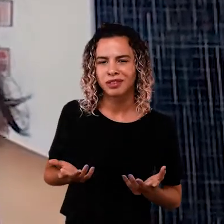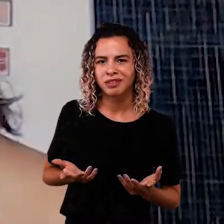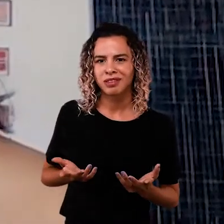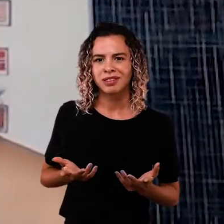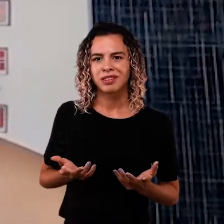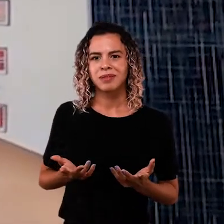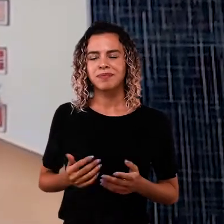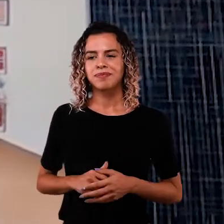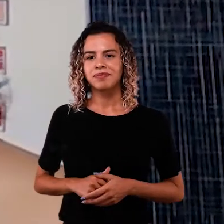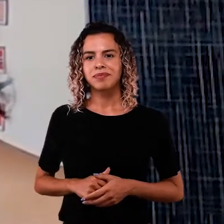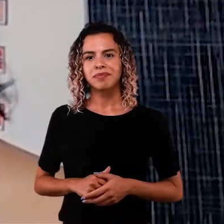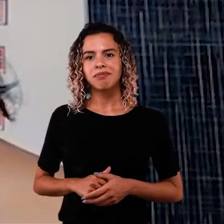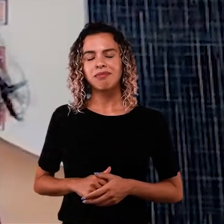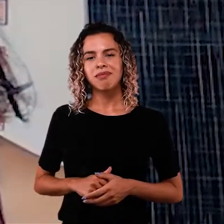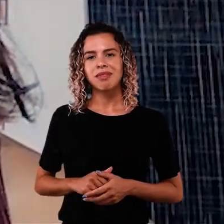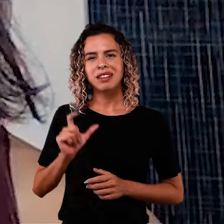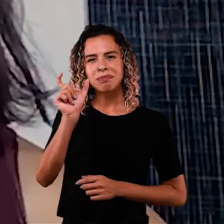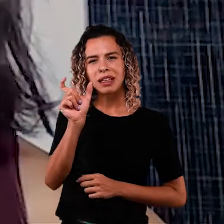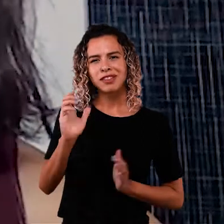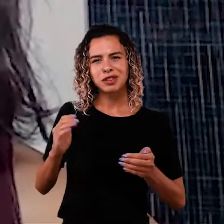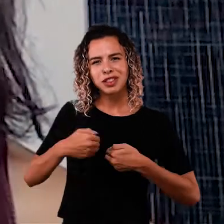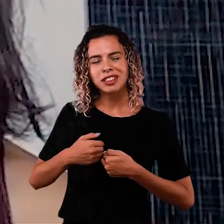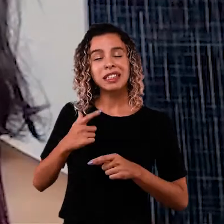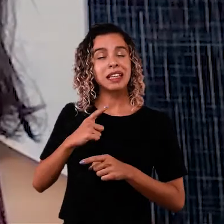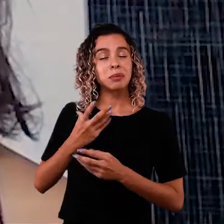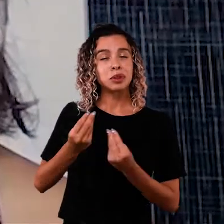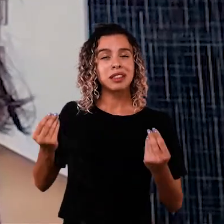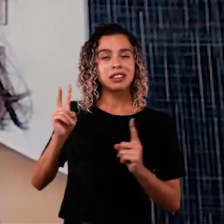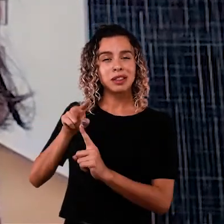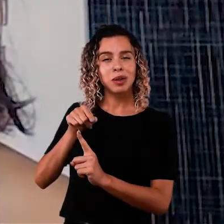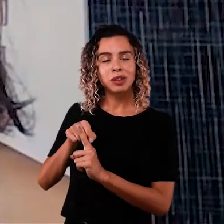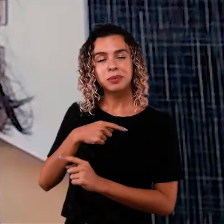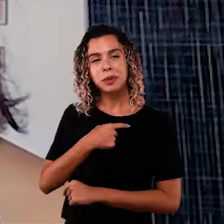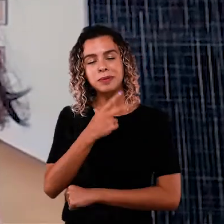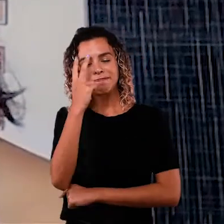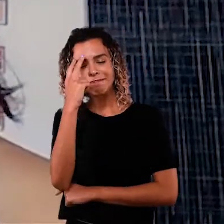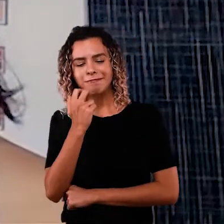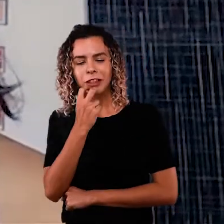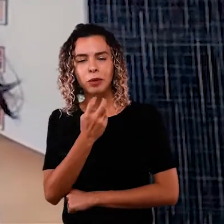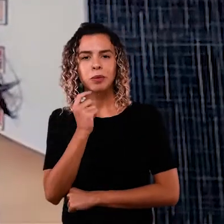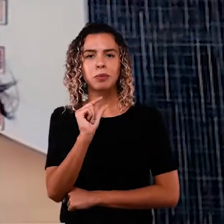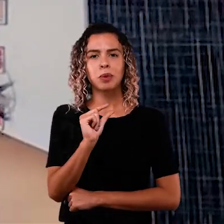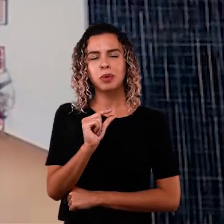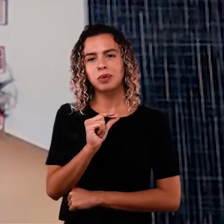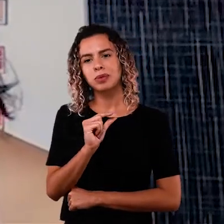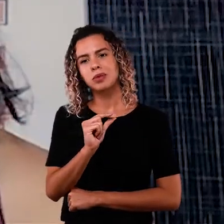olhos. Com os bons olhos, esse diagnóstico tem muito estigma. Eu fiquei